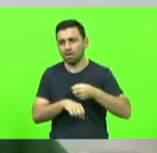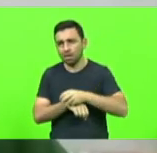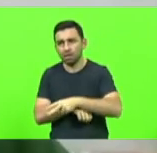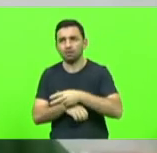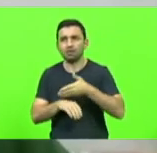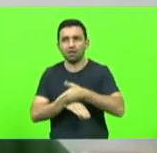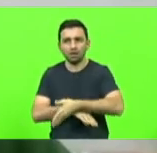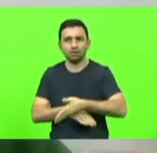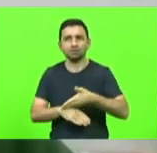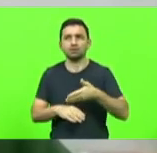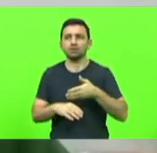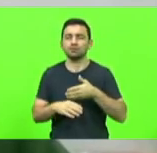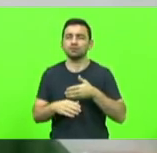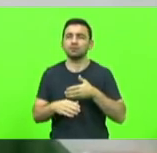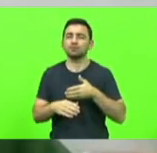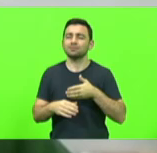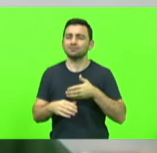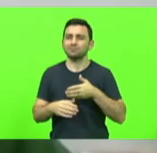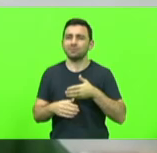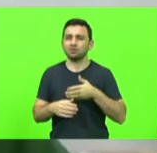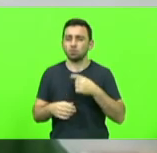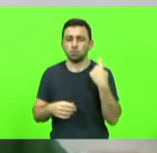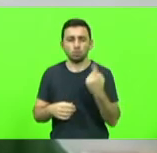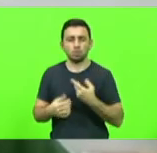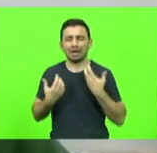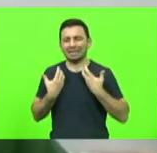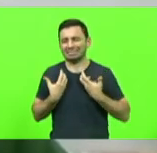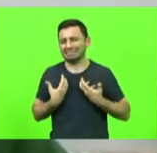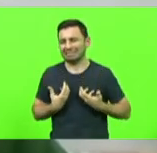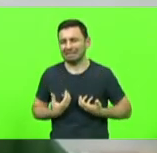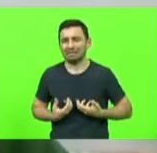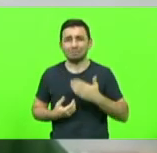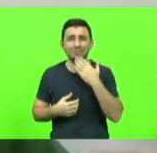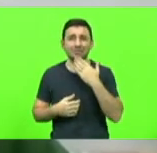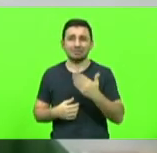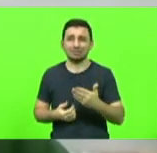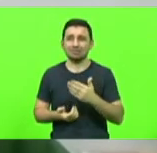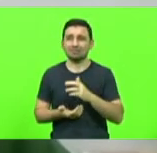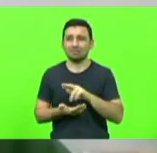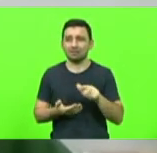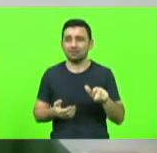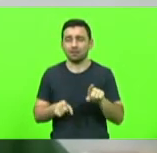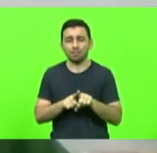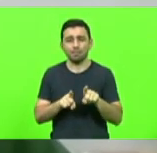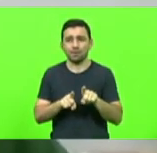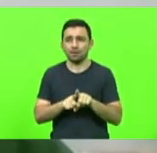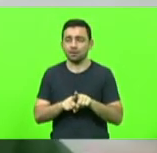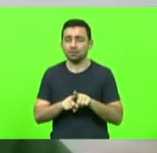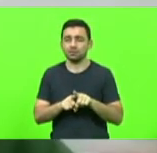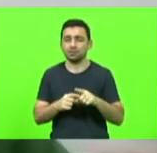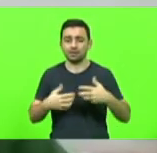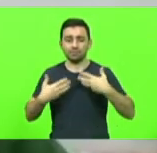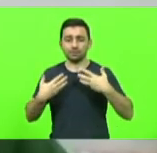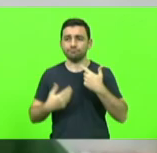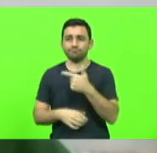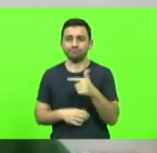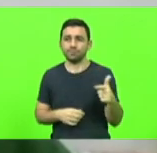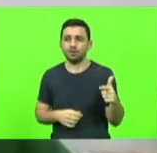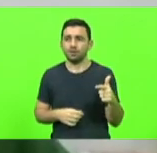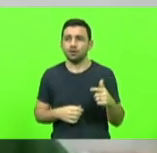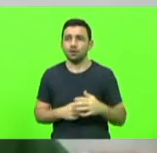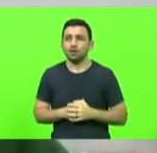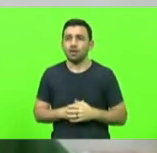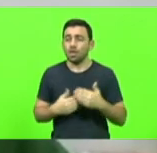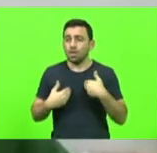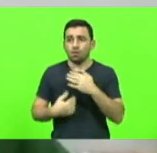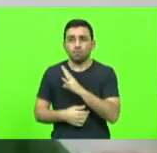exaustos pela demanda e desanimados pela desvalorização. Eu, diz ela, me